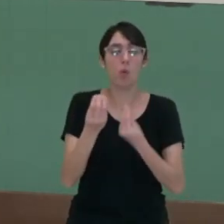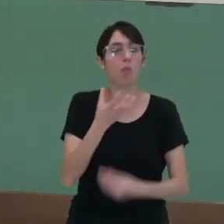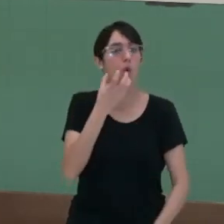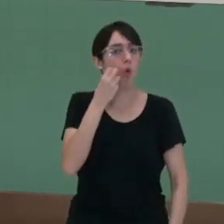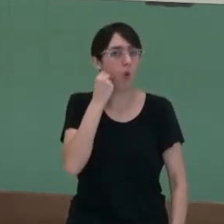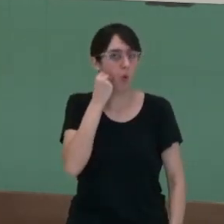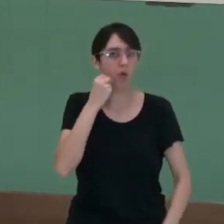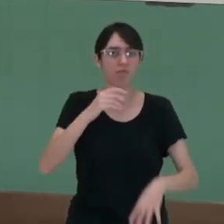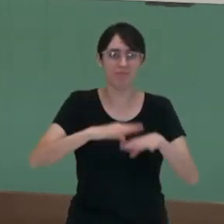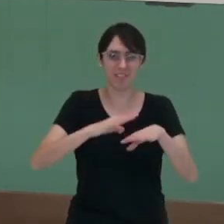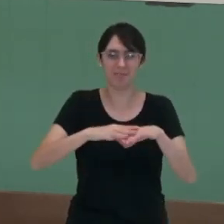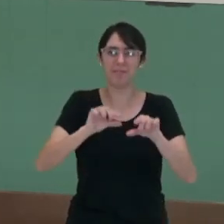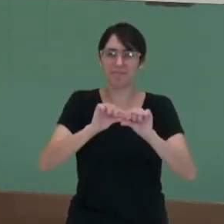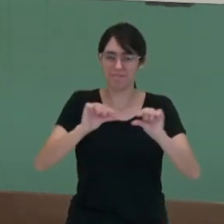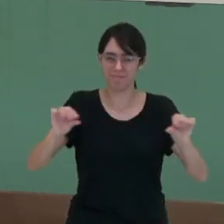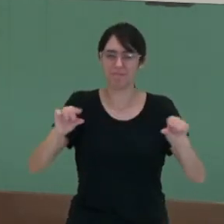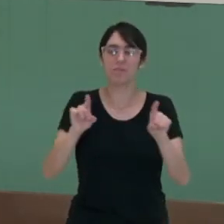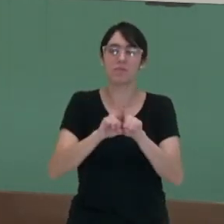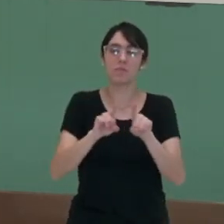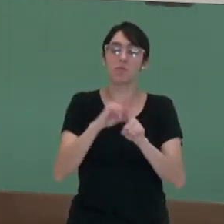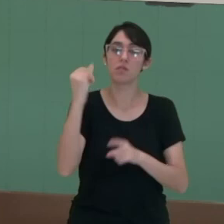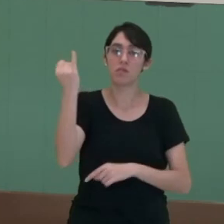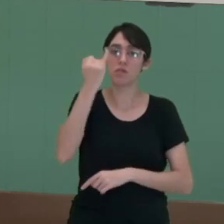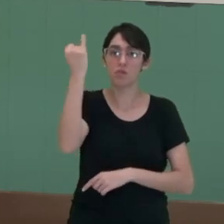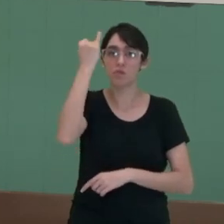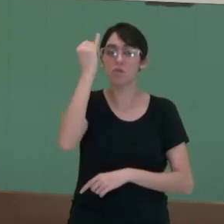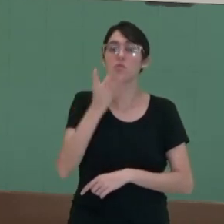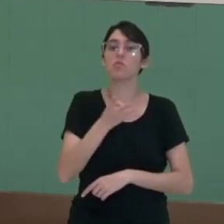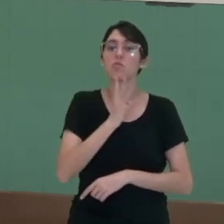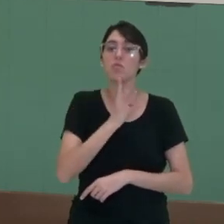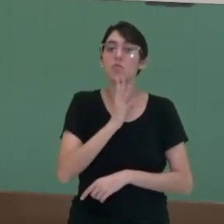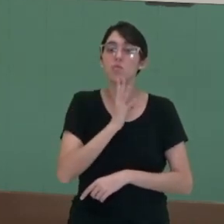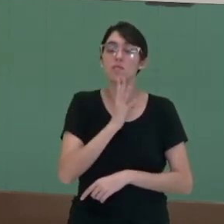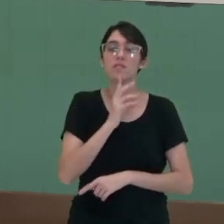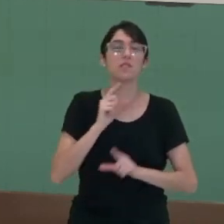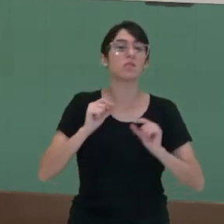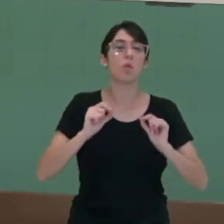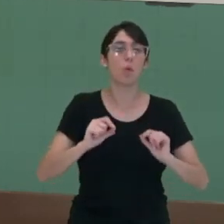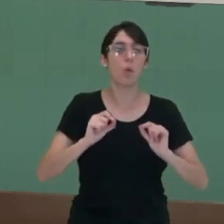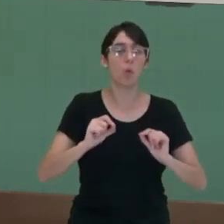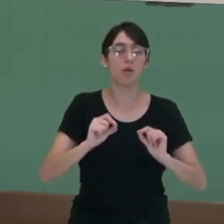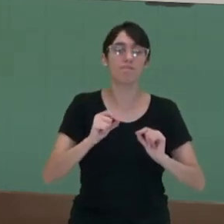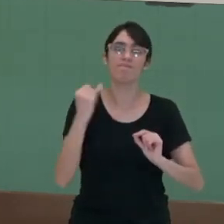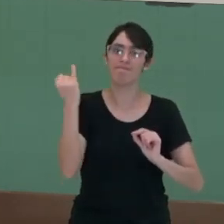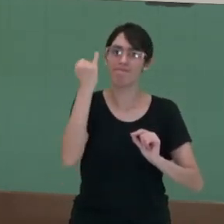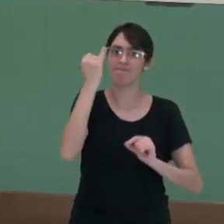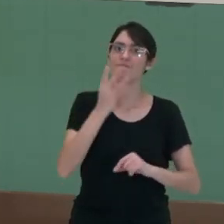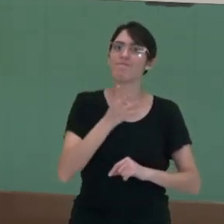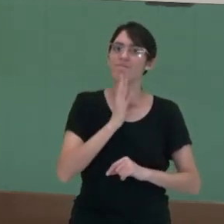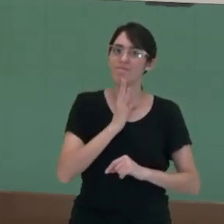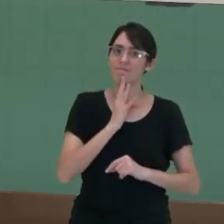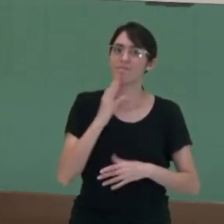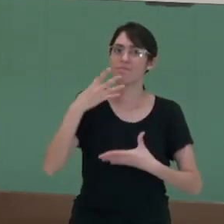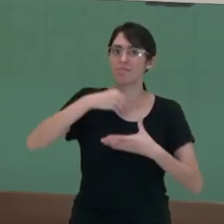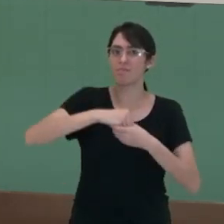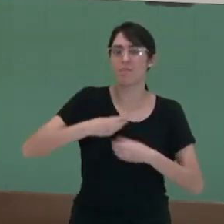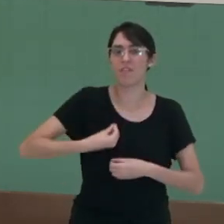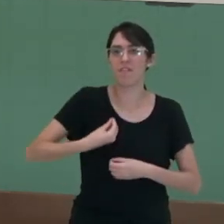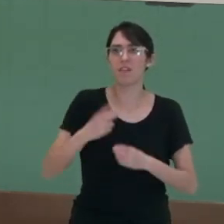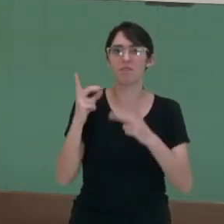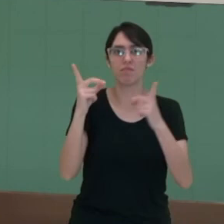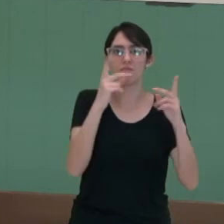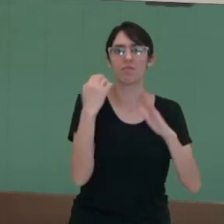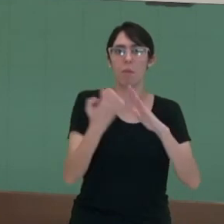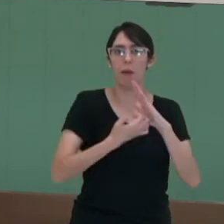é extremamente importante, e compreendemos a importância de conhecer essas funções para ter